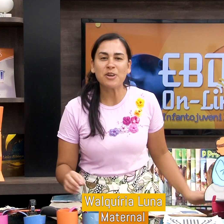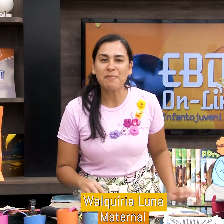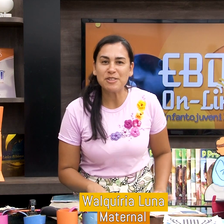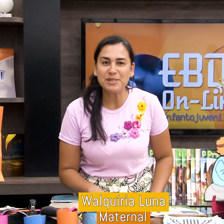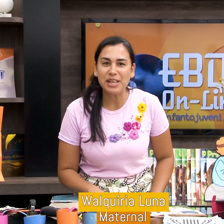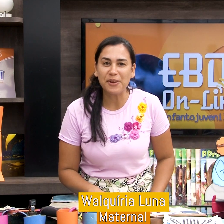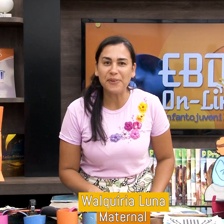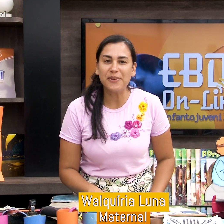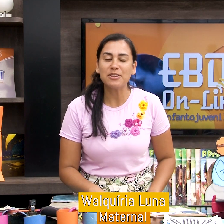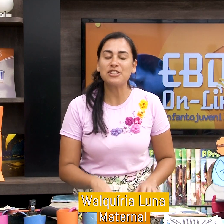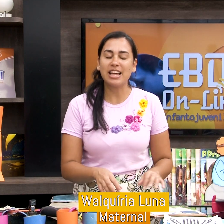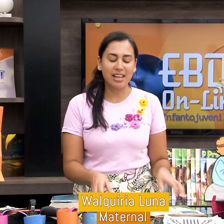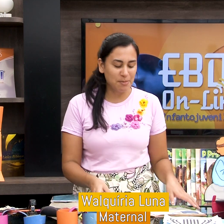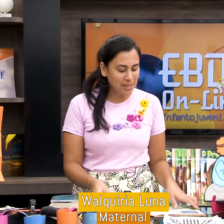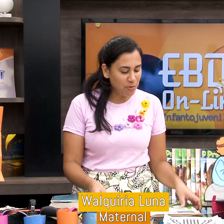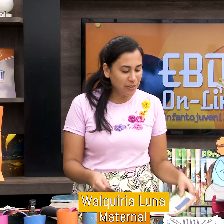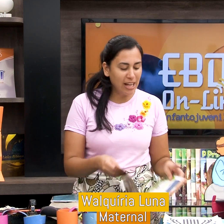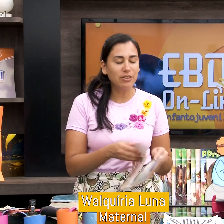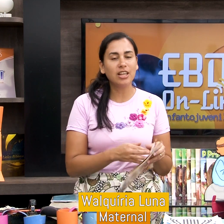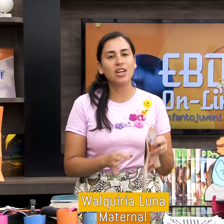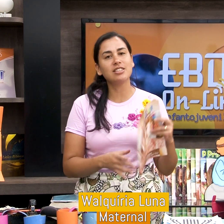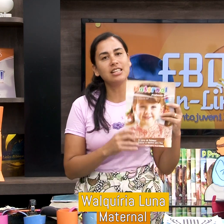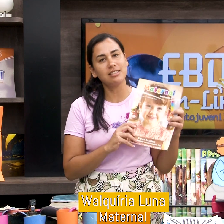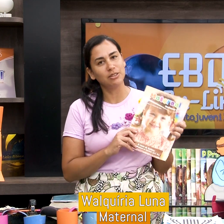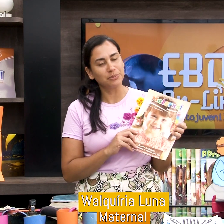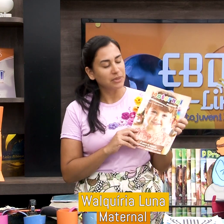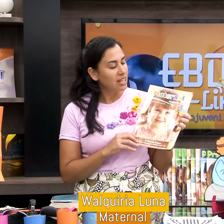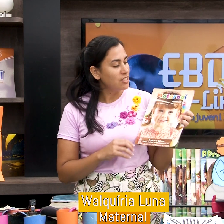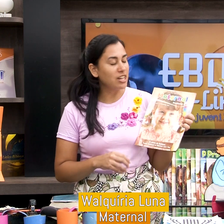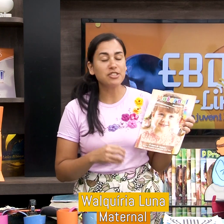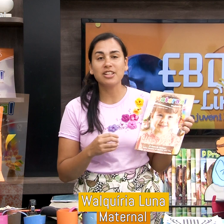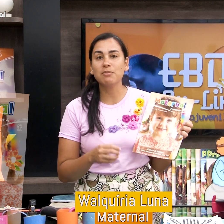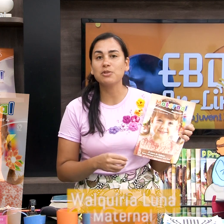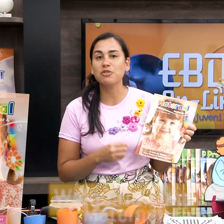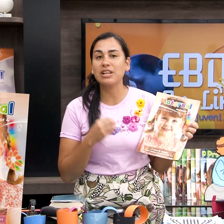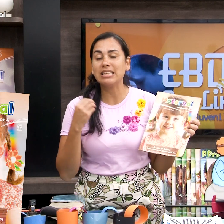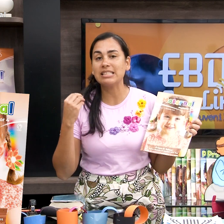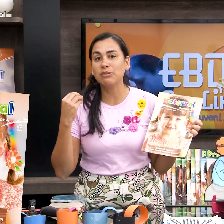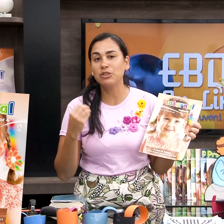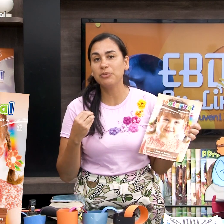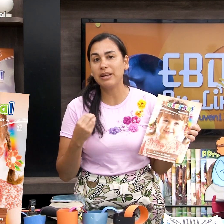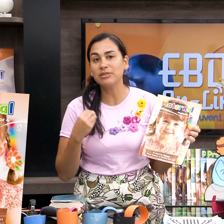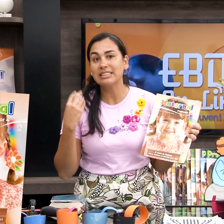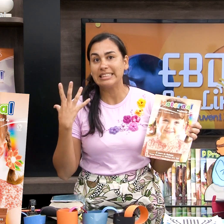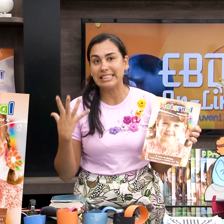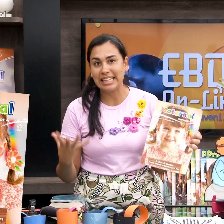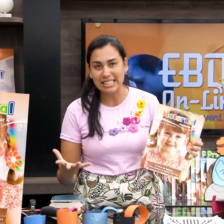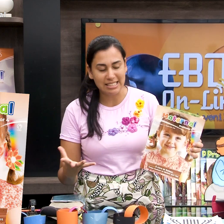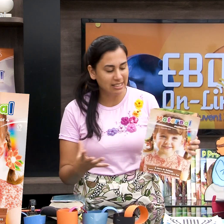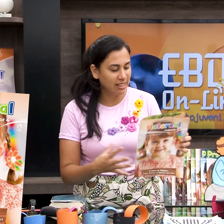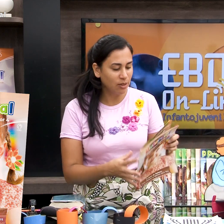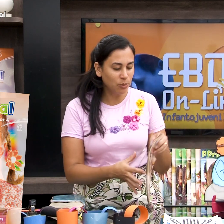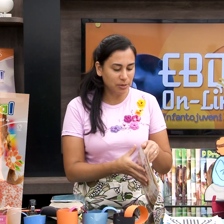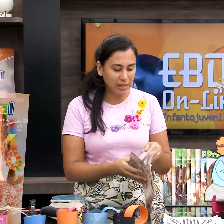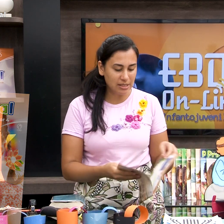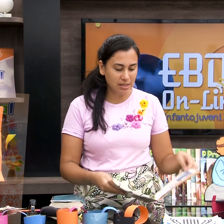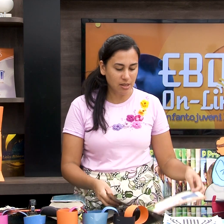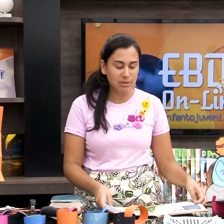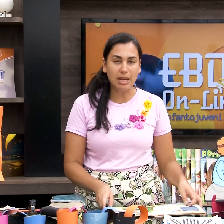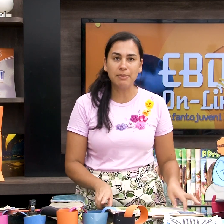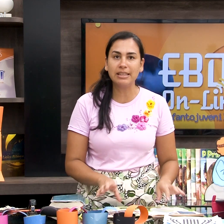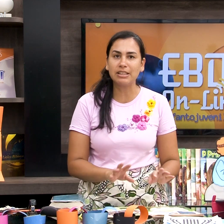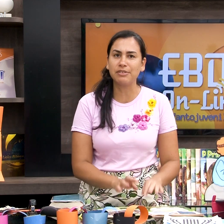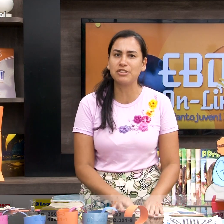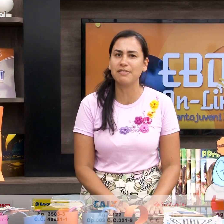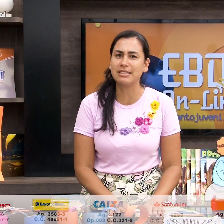Salve, professor de Capaz do Senhor. Chegamos ao final da nossa lição. Já estamos hoje na lição de número 13. Última